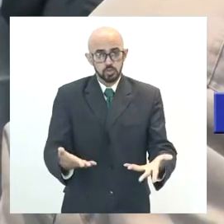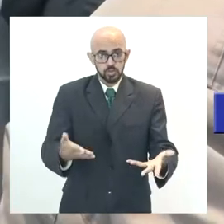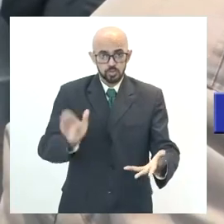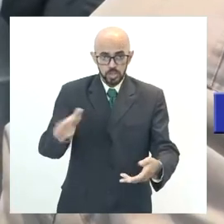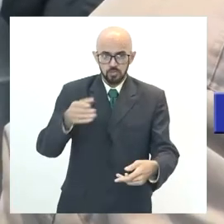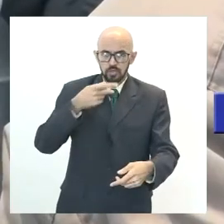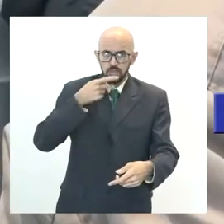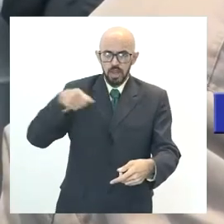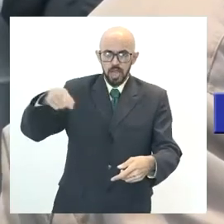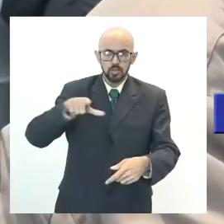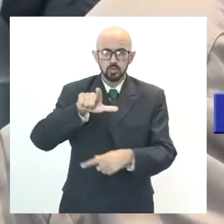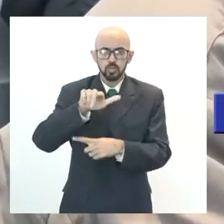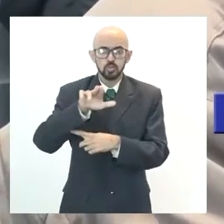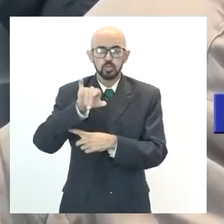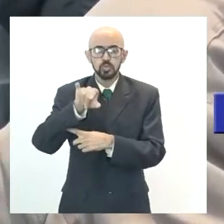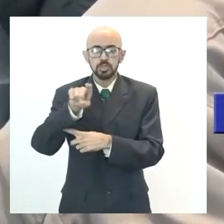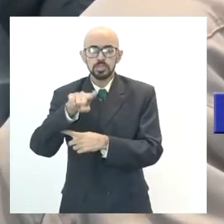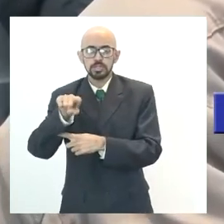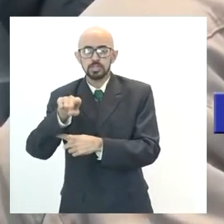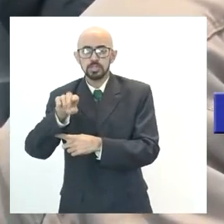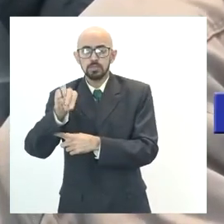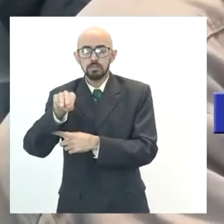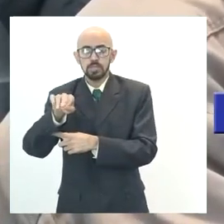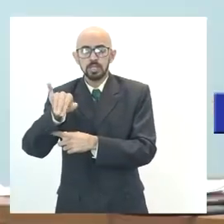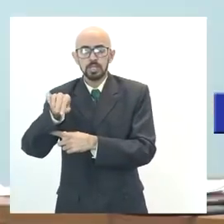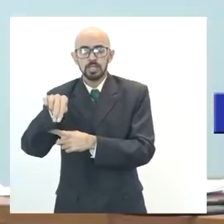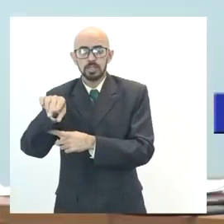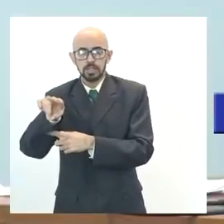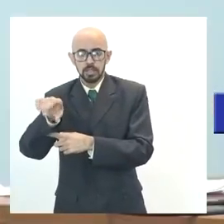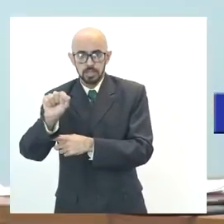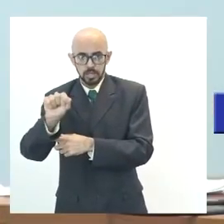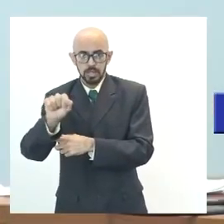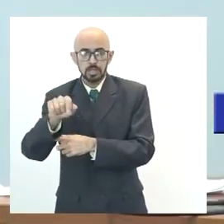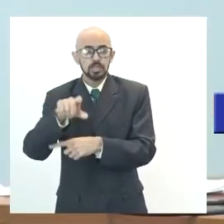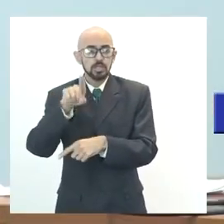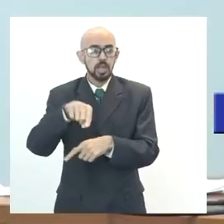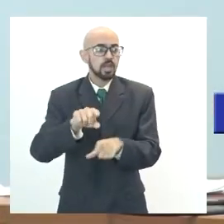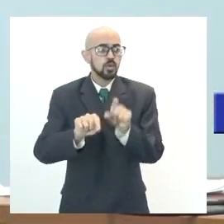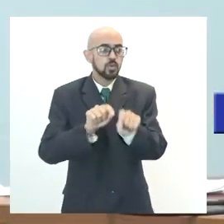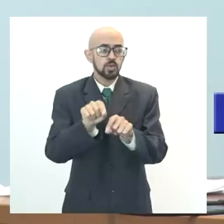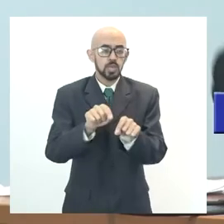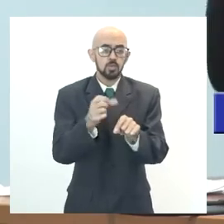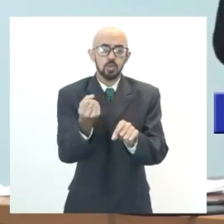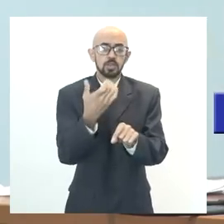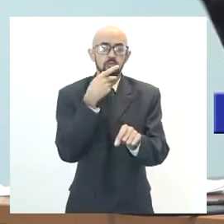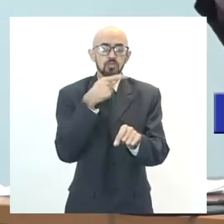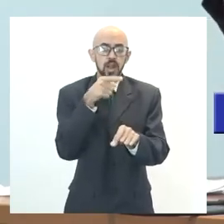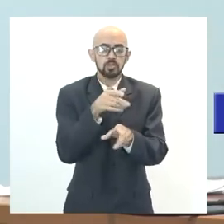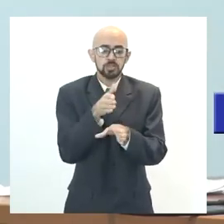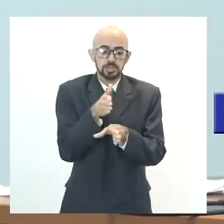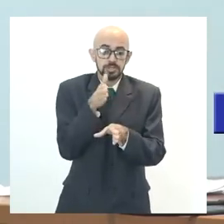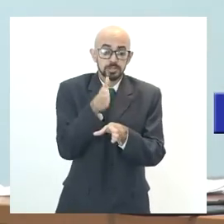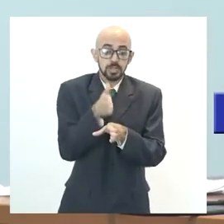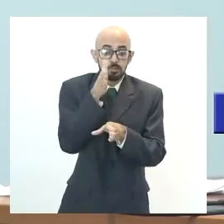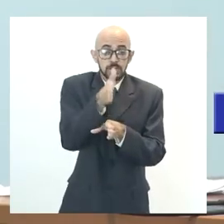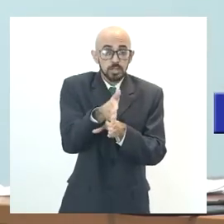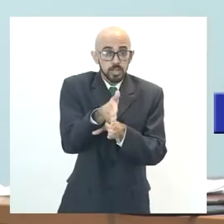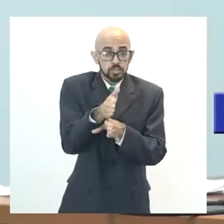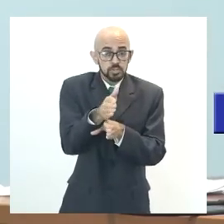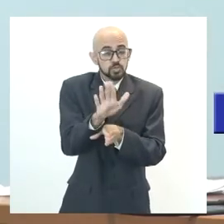do Luís Miranda né porque a gente fala de estabilidade eu represento aqui aliás desculpa esqueci de me apresentar